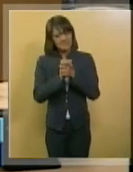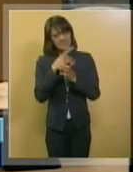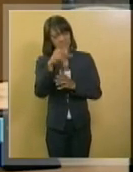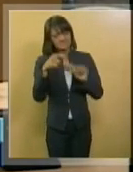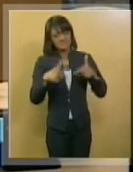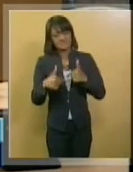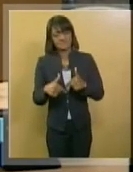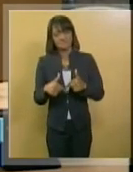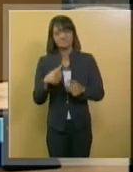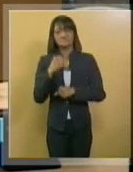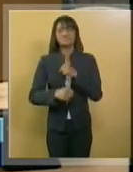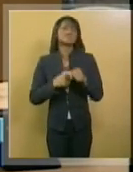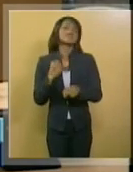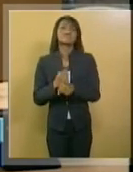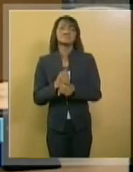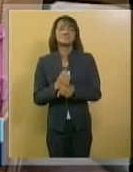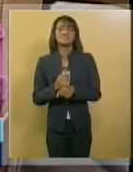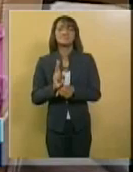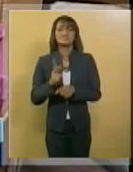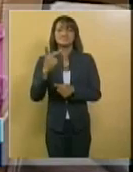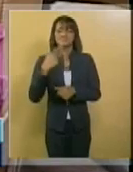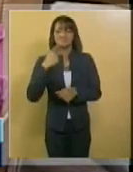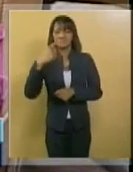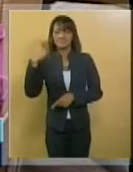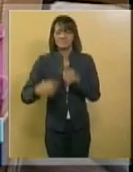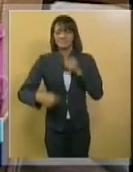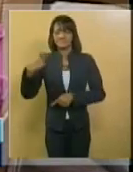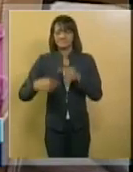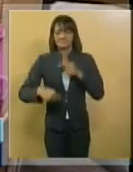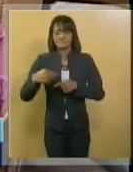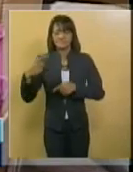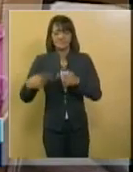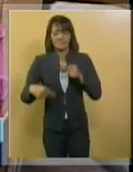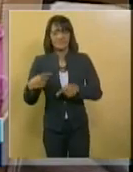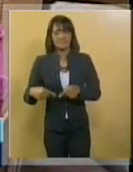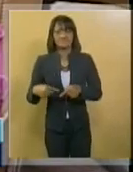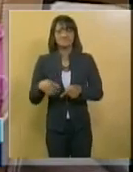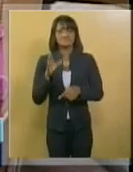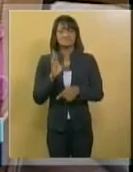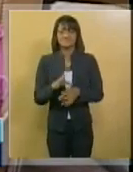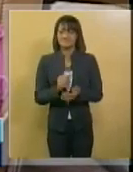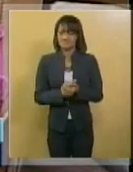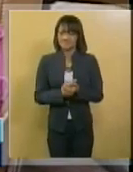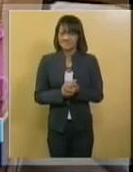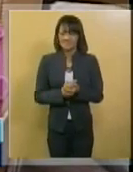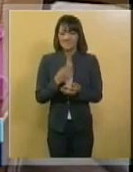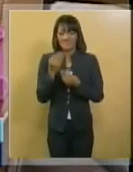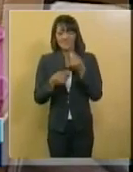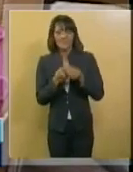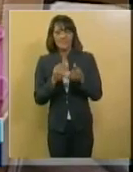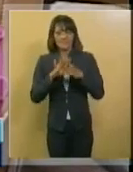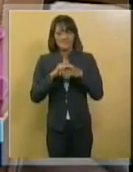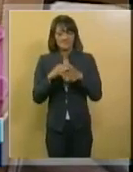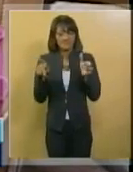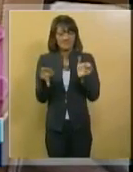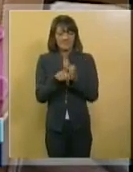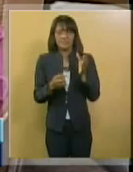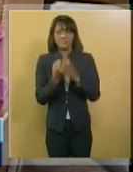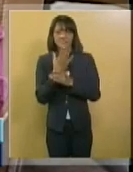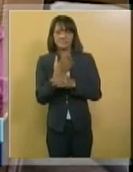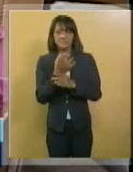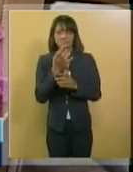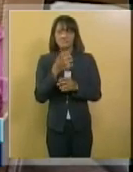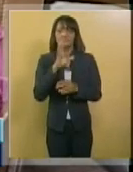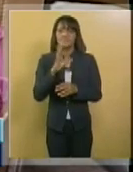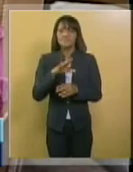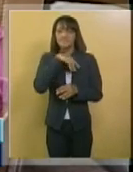como secretária, de diversas vezes estarmos discutindo política pública na questão da zoonose, da questão da leishmaniose. E eu acho que avanço